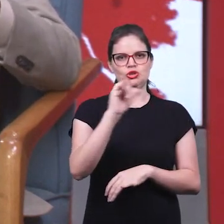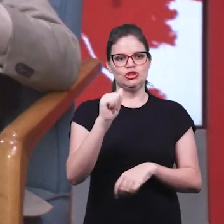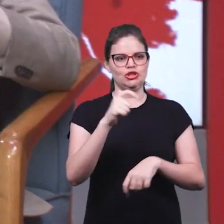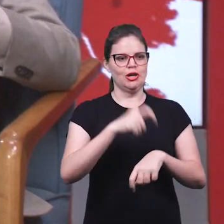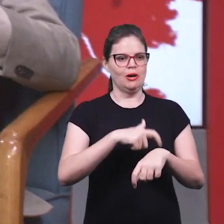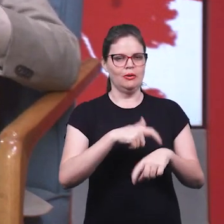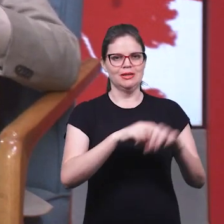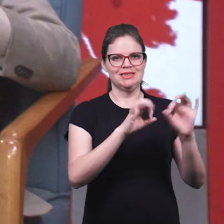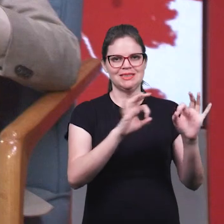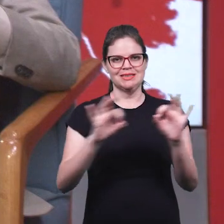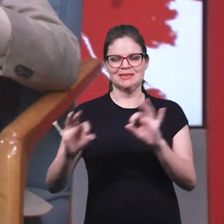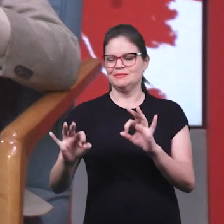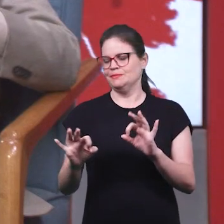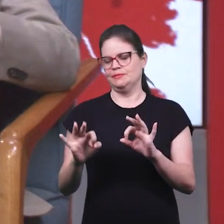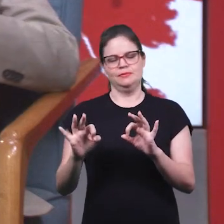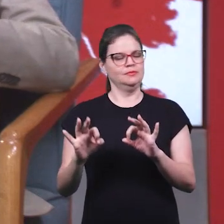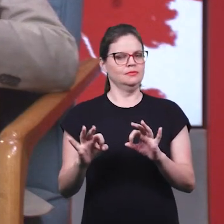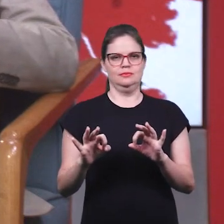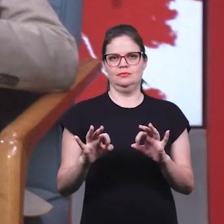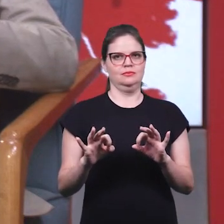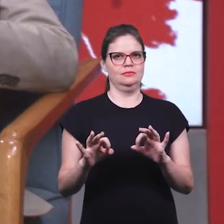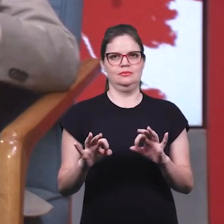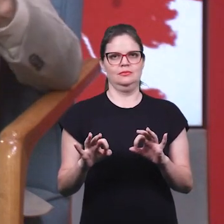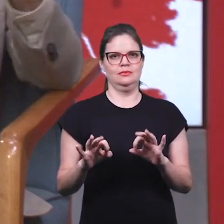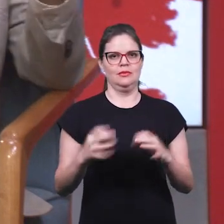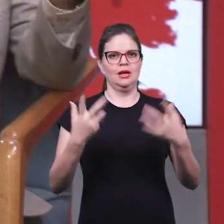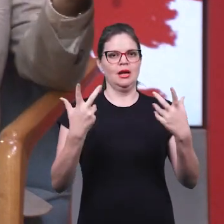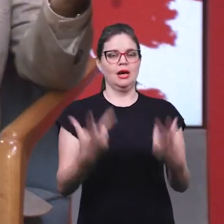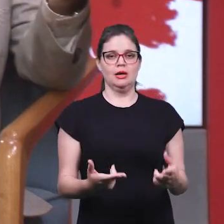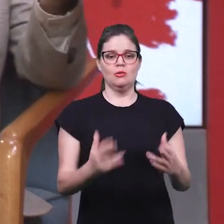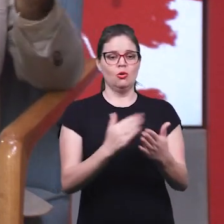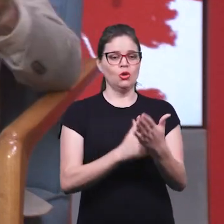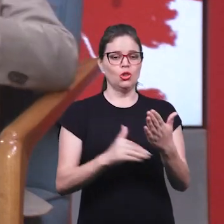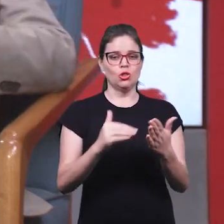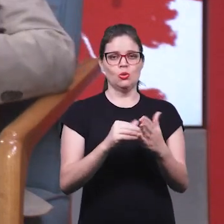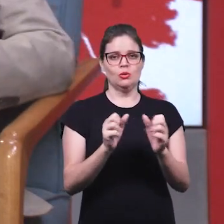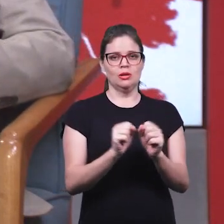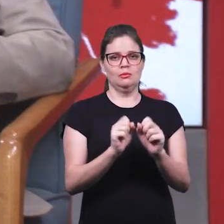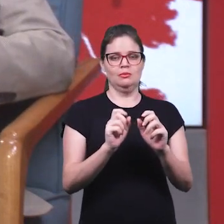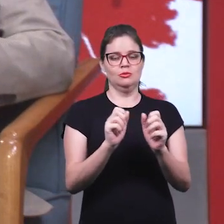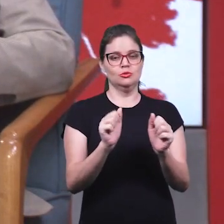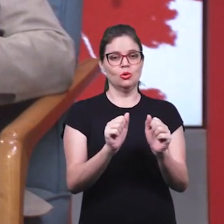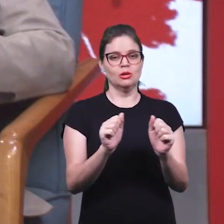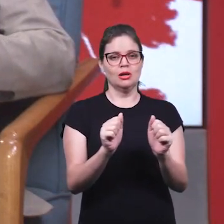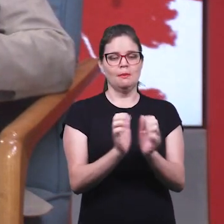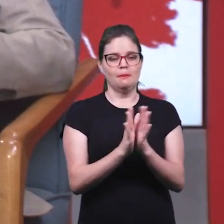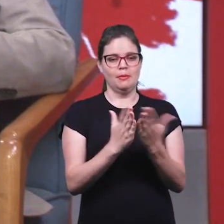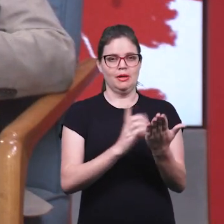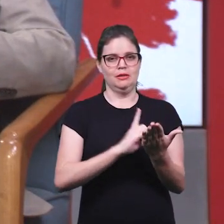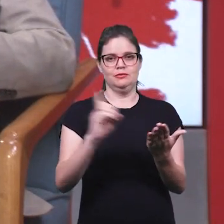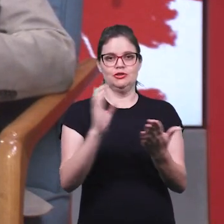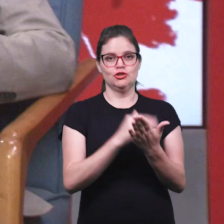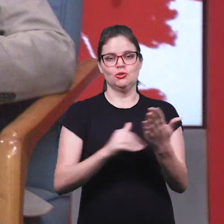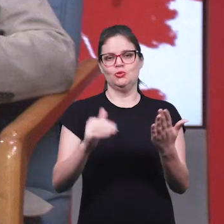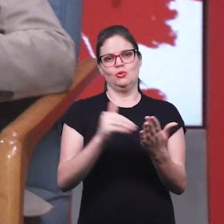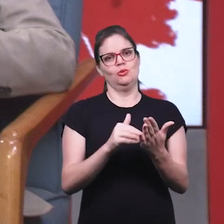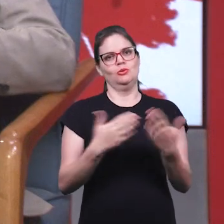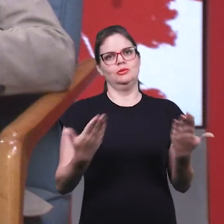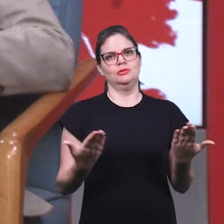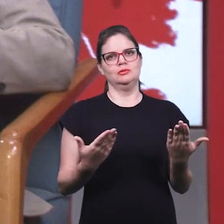do que está no Novo Testamento, como é em toda a Bíblia, nós dizemos que toda a Bíblia para